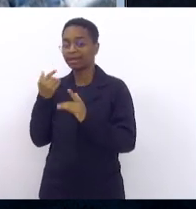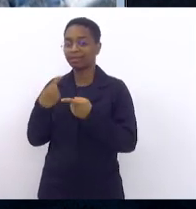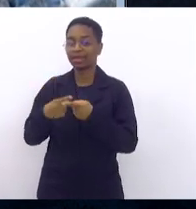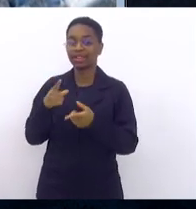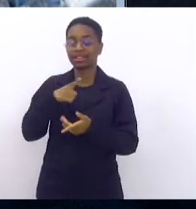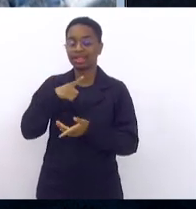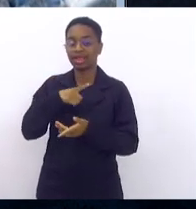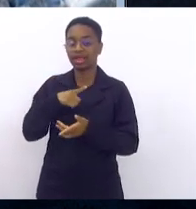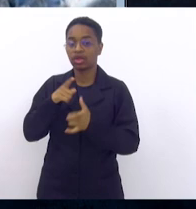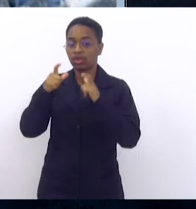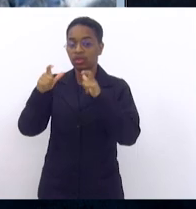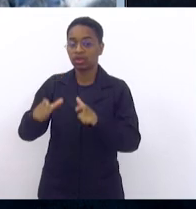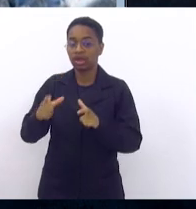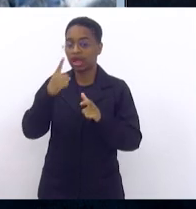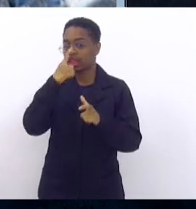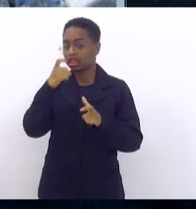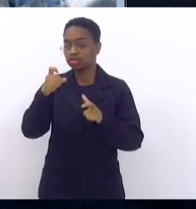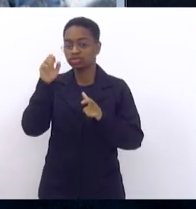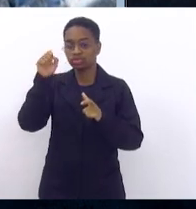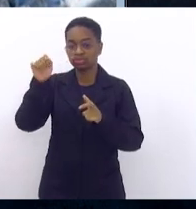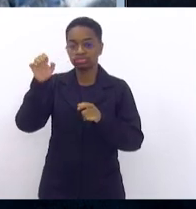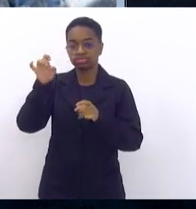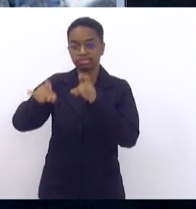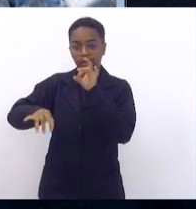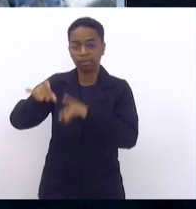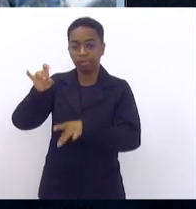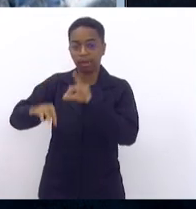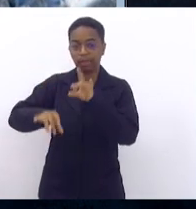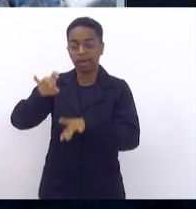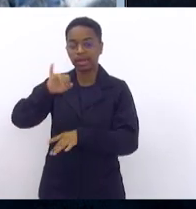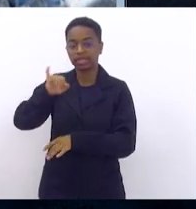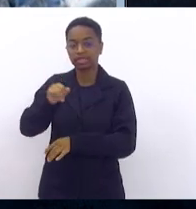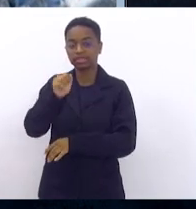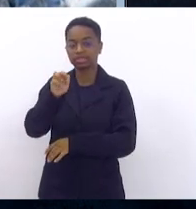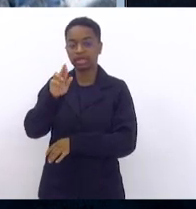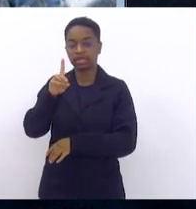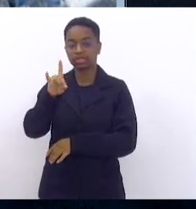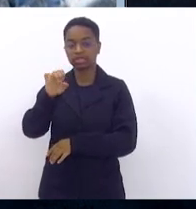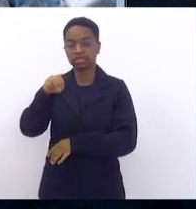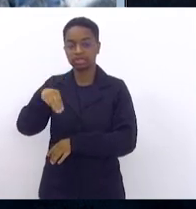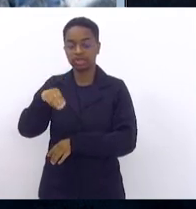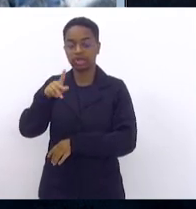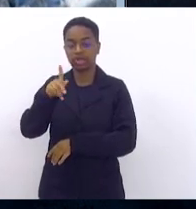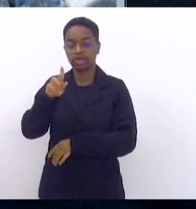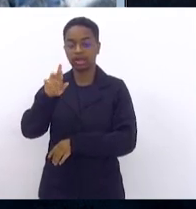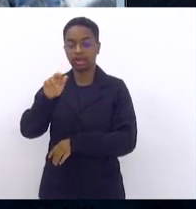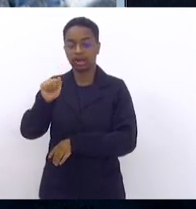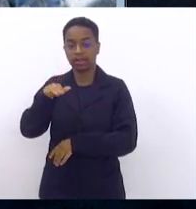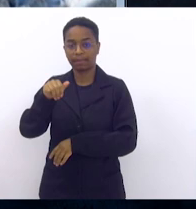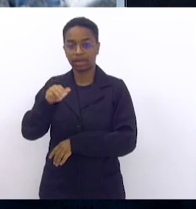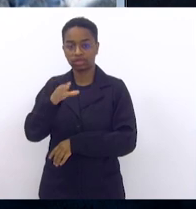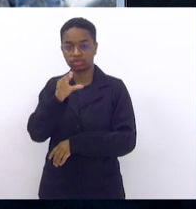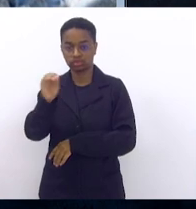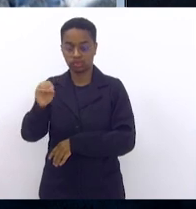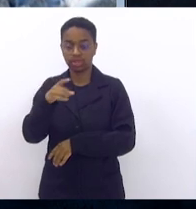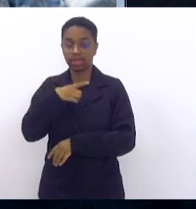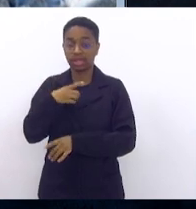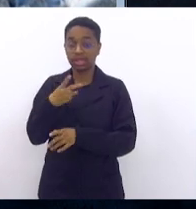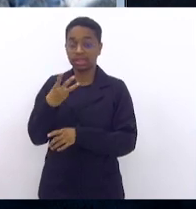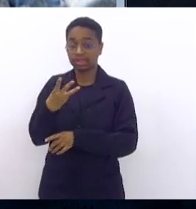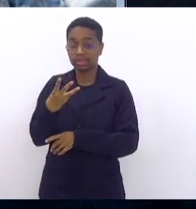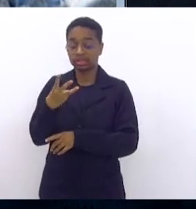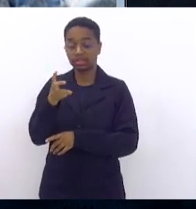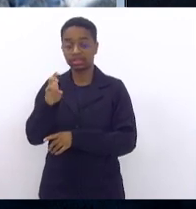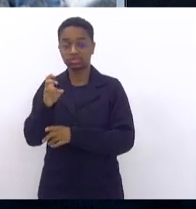o lixão de Jardim Gramacho que foi um lixão que viveu por 34 anos né e eu tive a oportunidade de